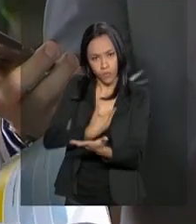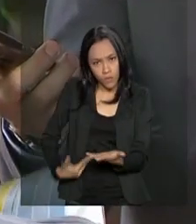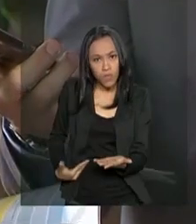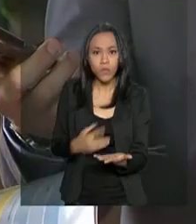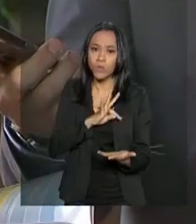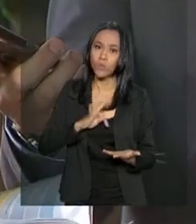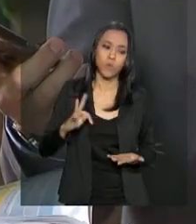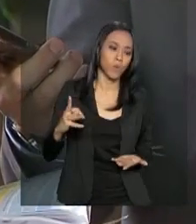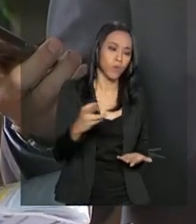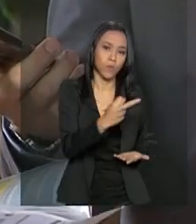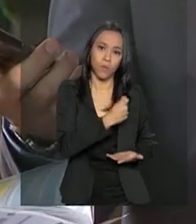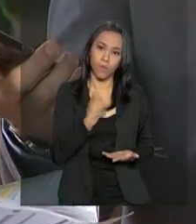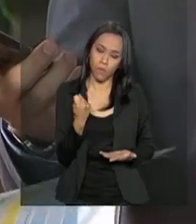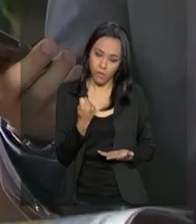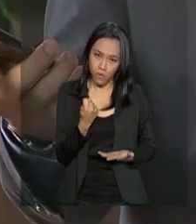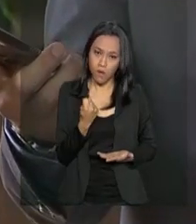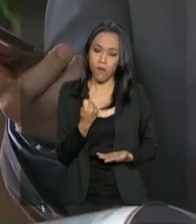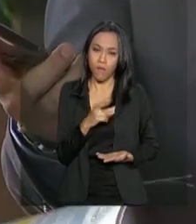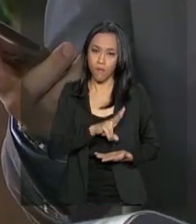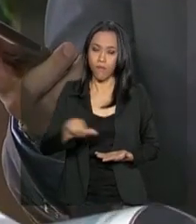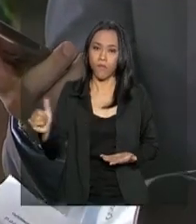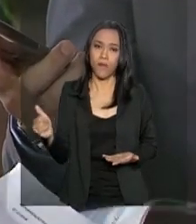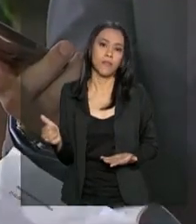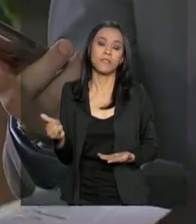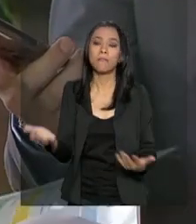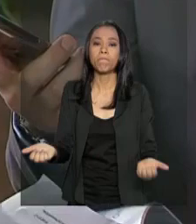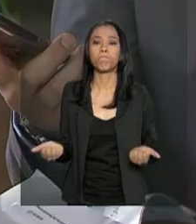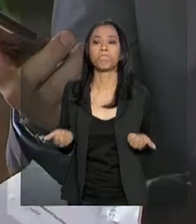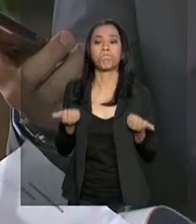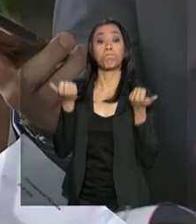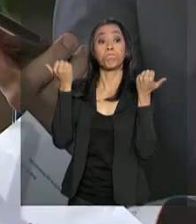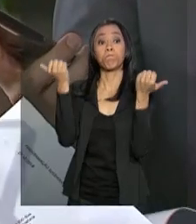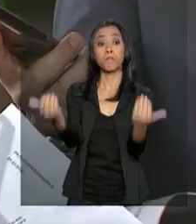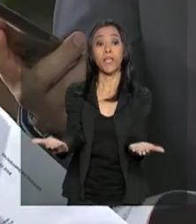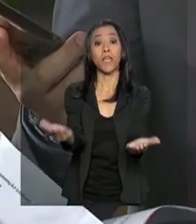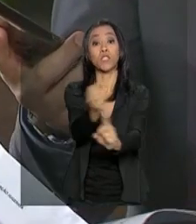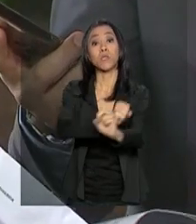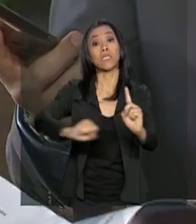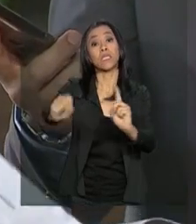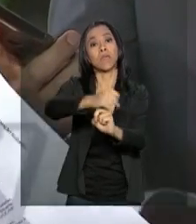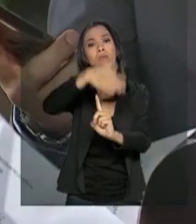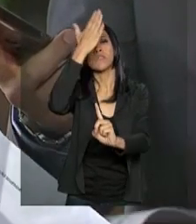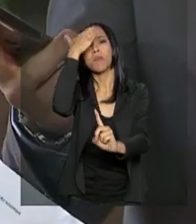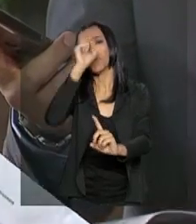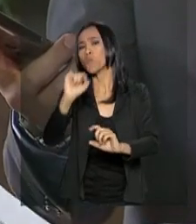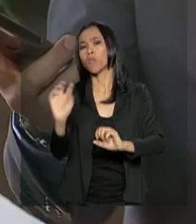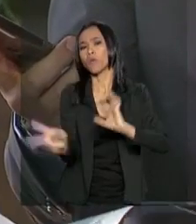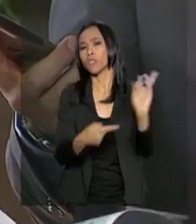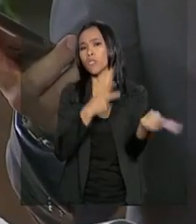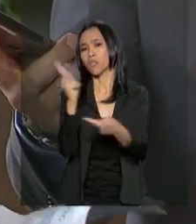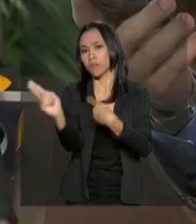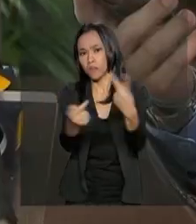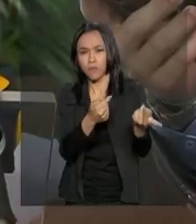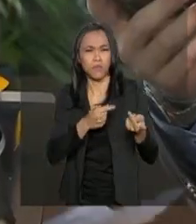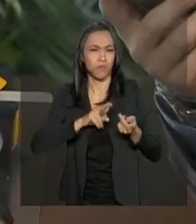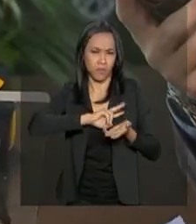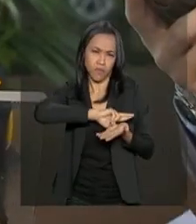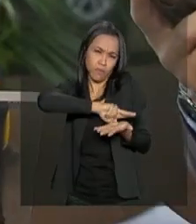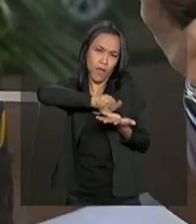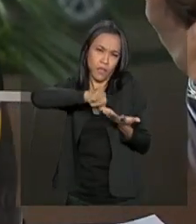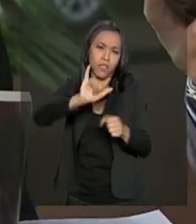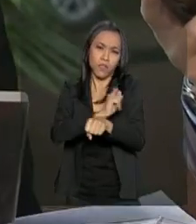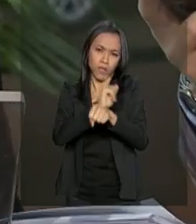é entregues à sociedade brasileira nas mais variadas formas esse